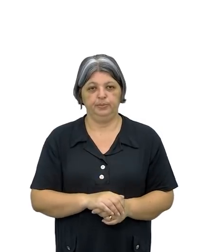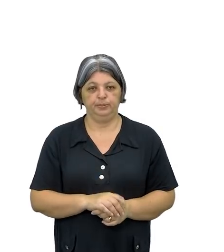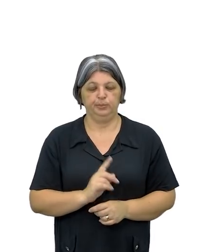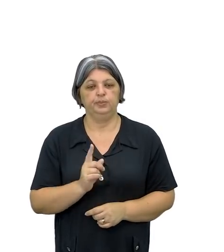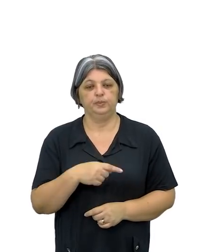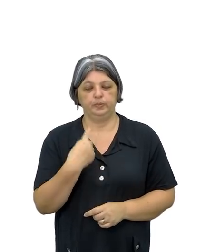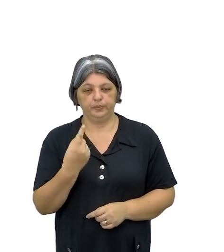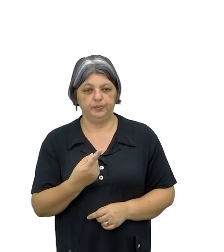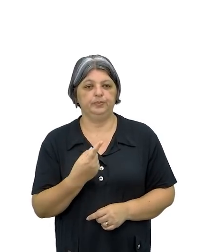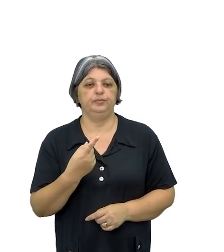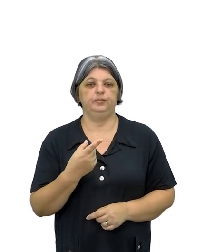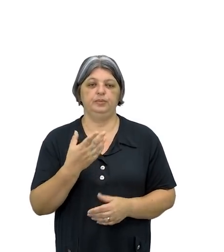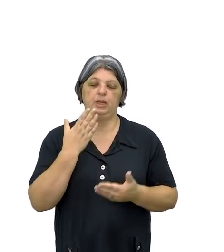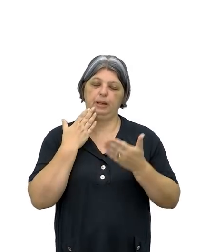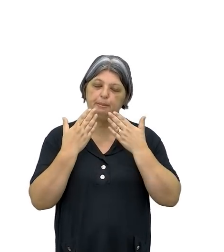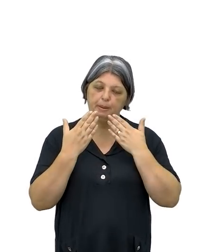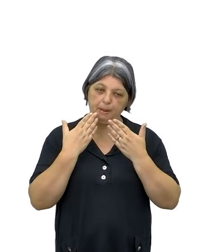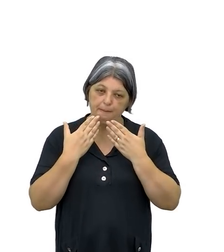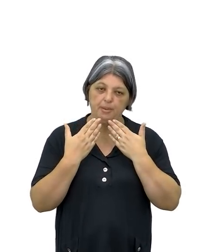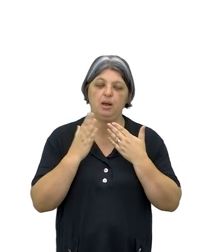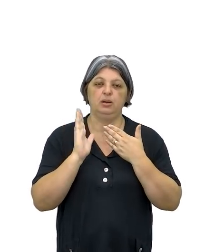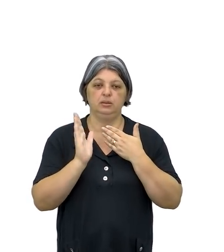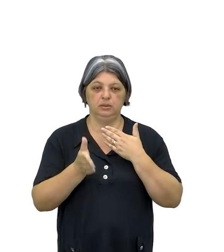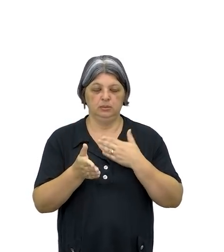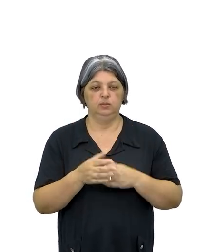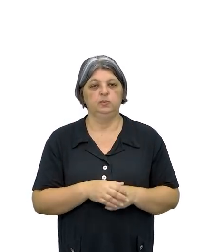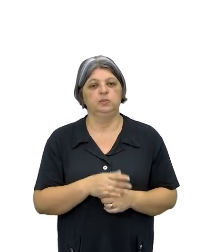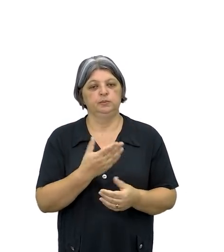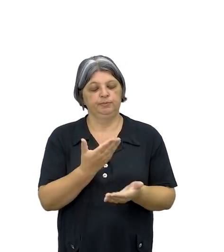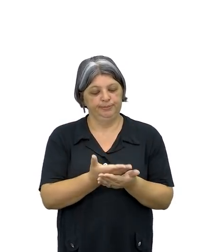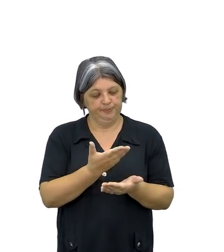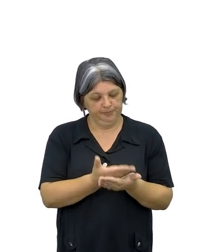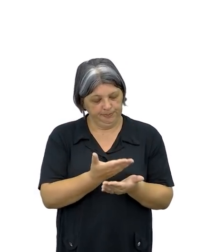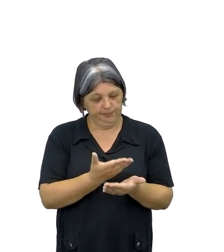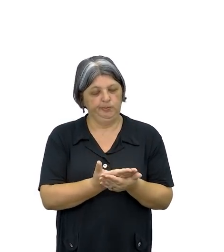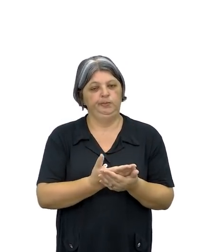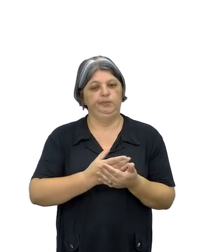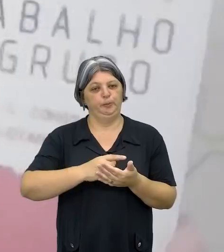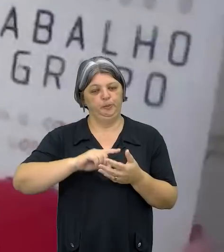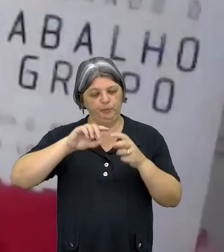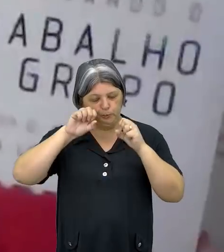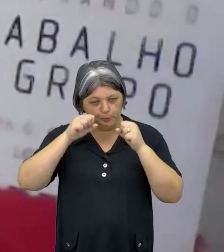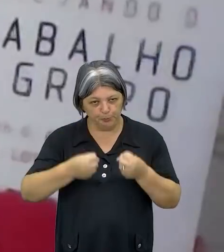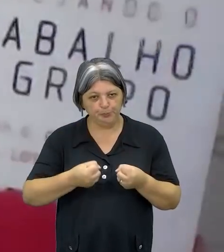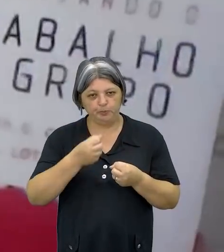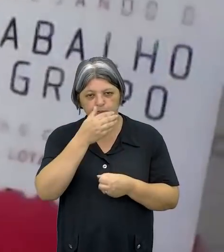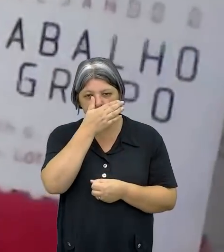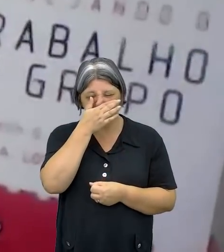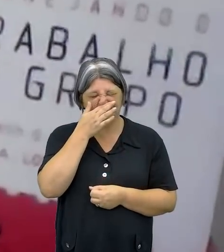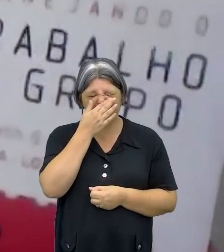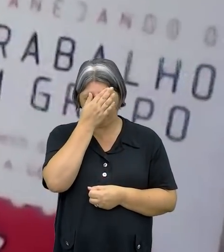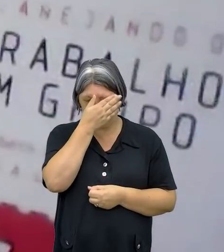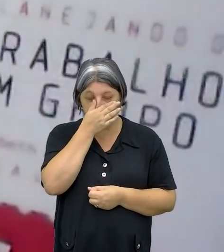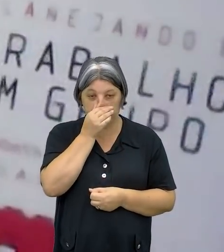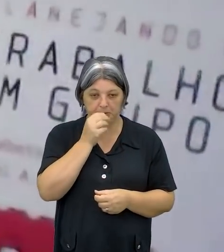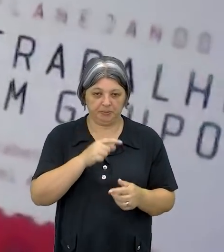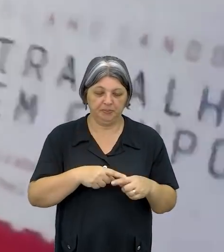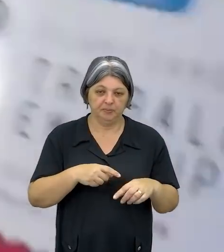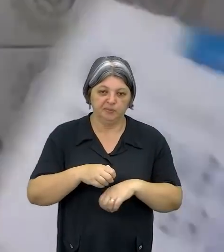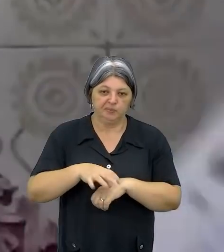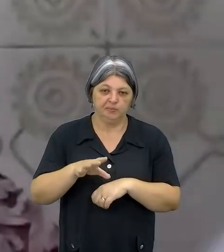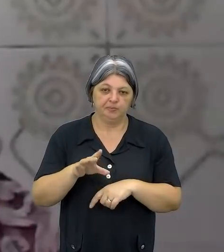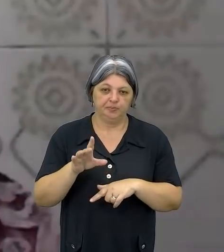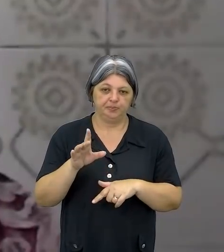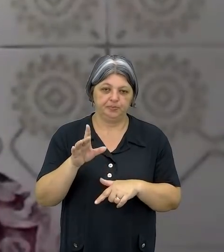nós conversamos muito, nós estamos estudando bastante, e aqui eu deixo a sugestão